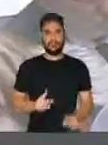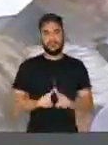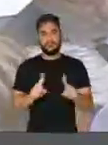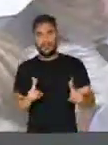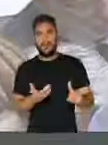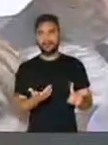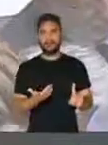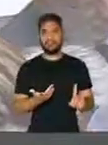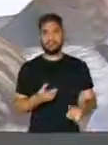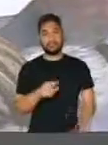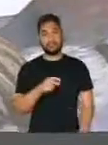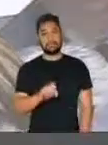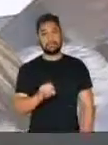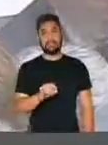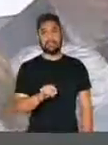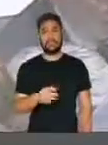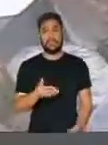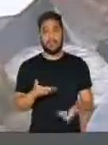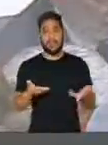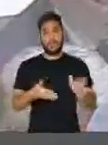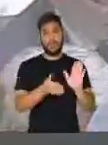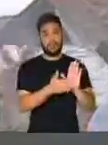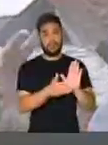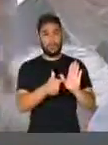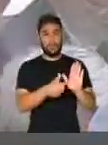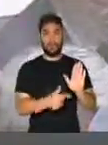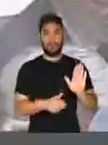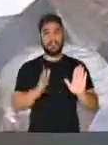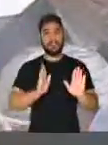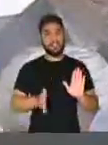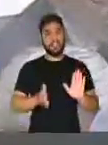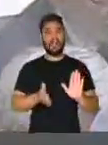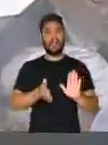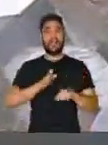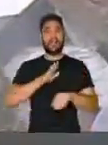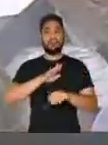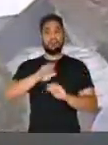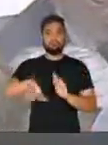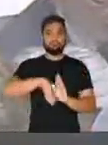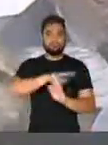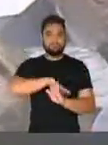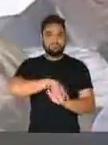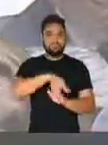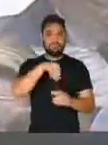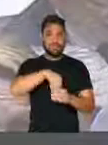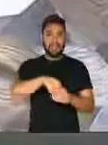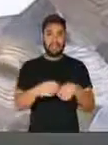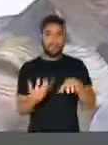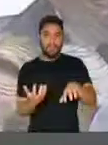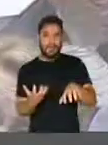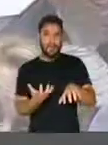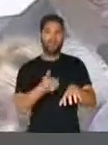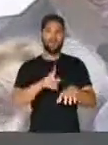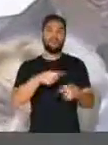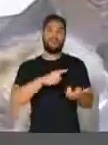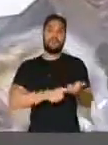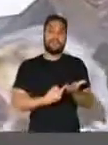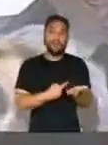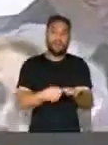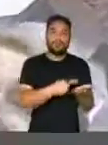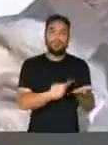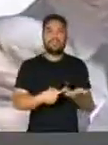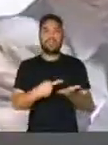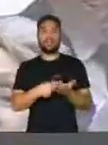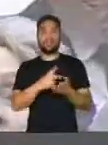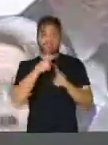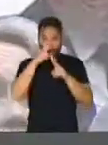negando um regime que certamente foi negociado aqui nesse parlamento, dessa forma, para fortalecer a